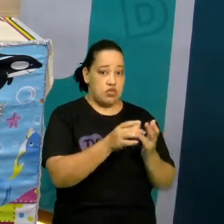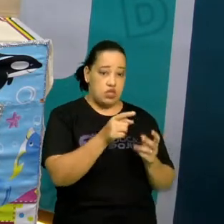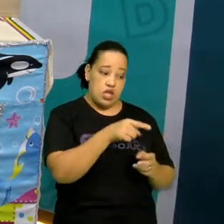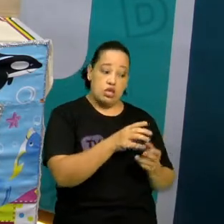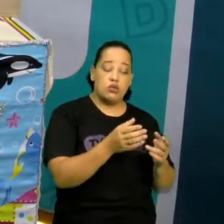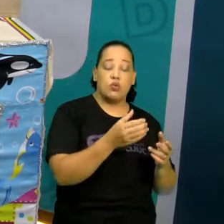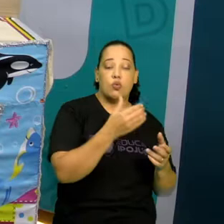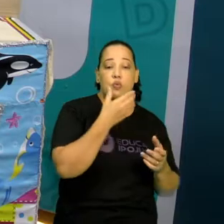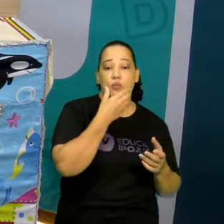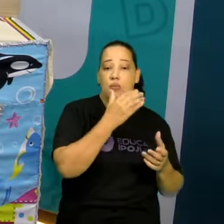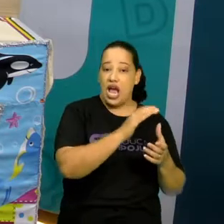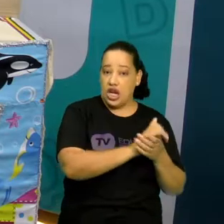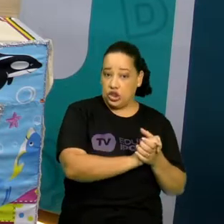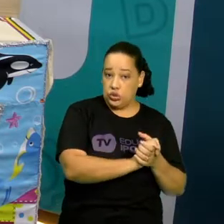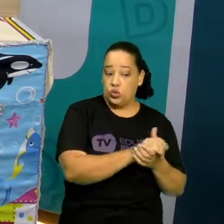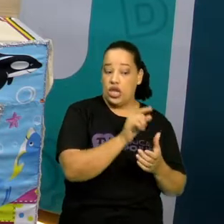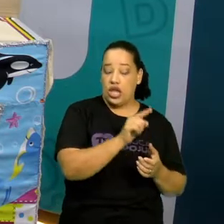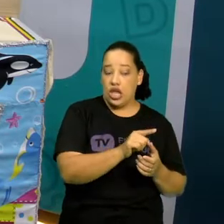leiturinha